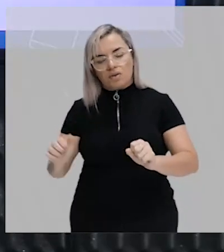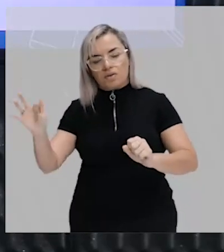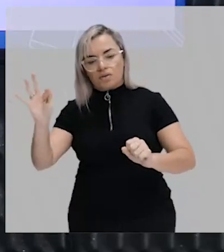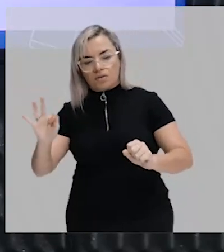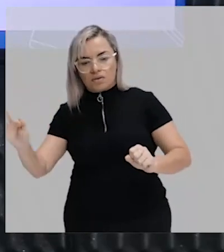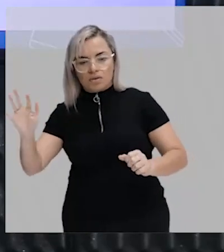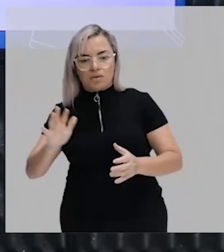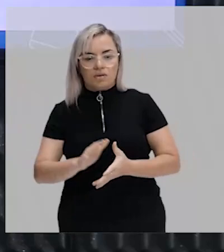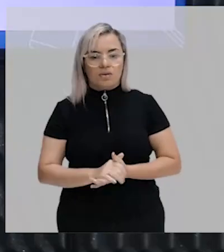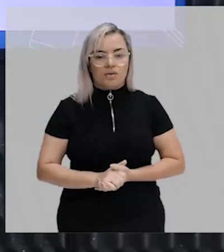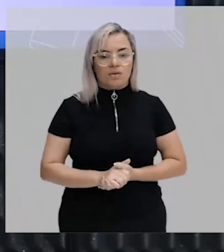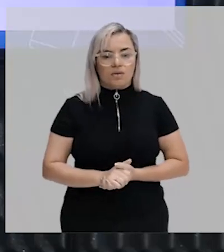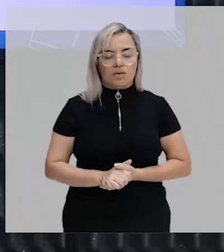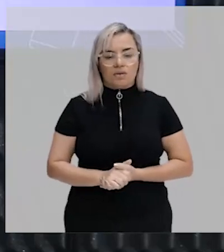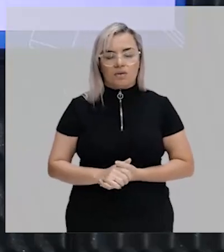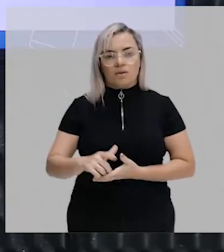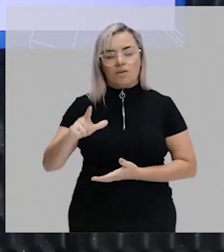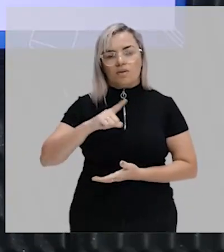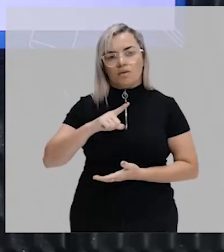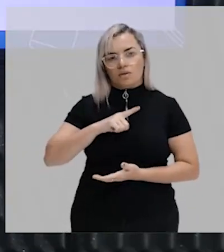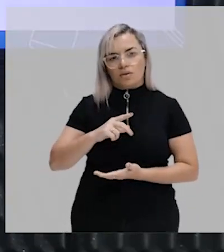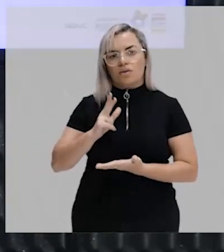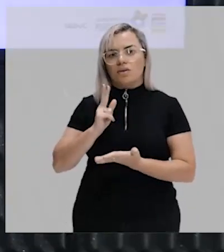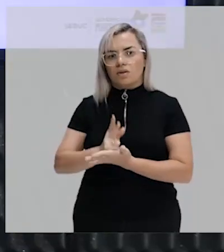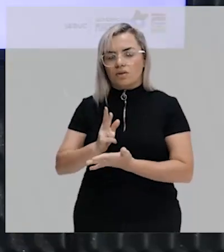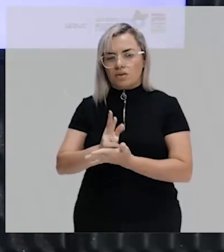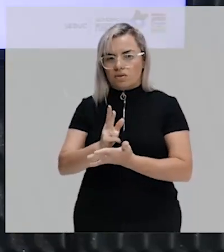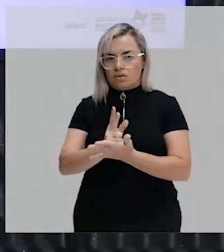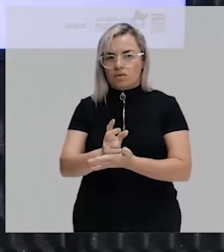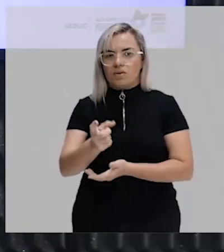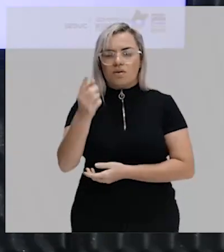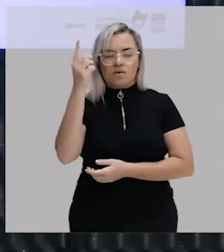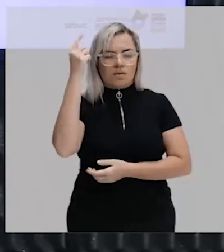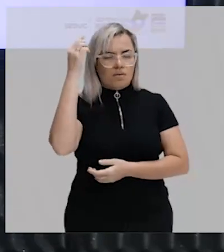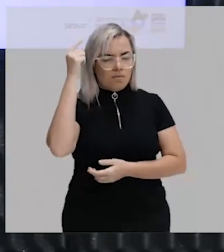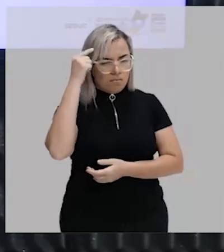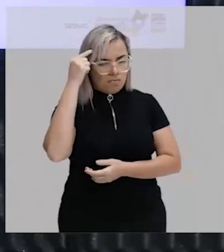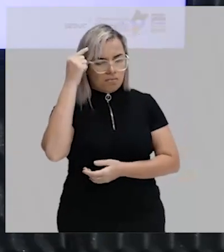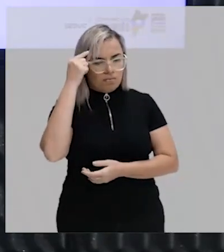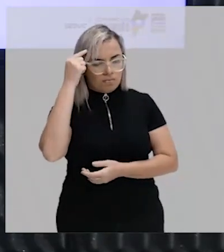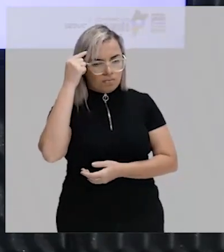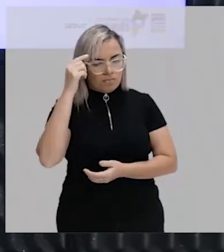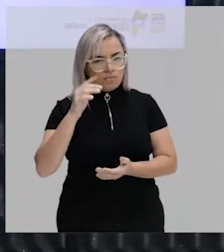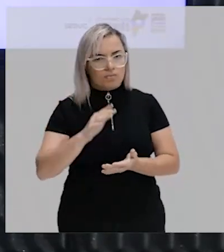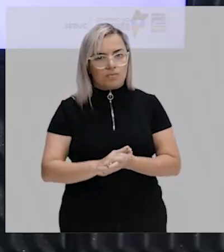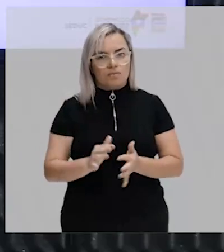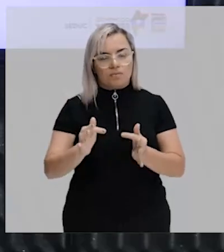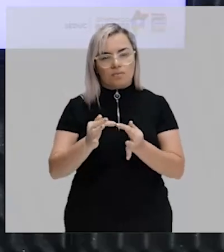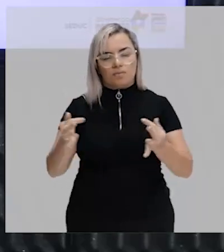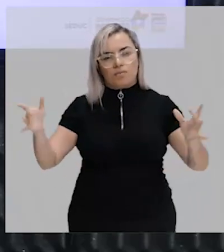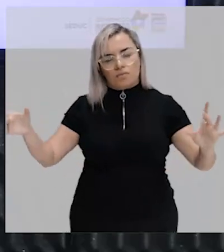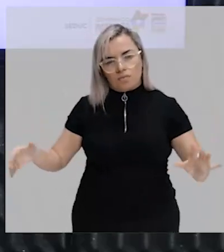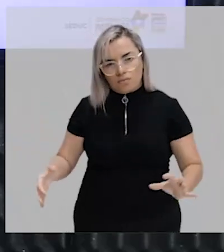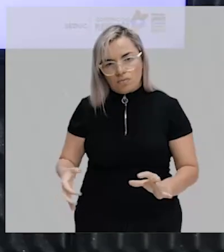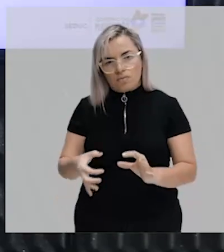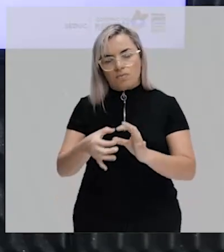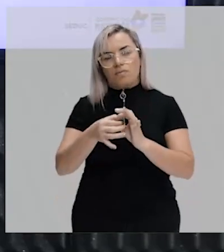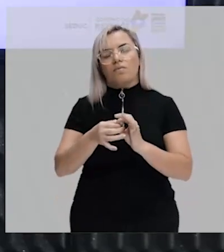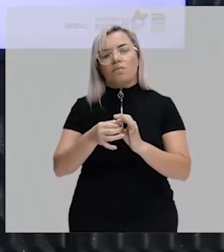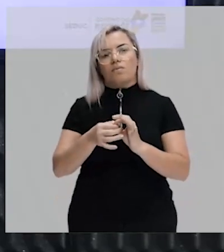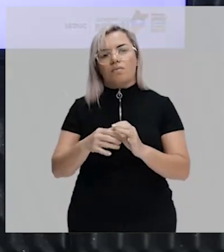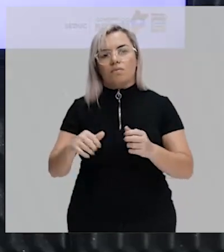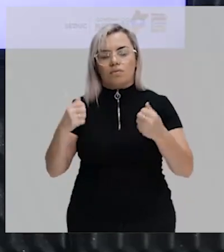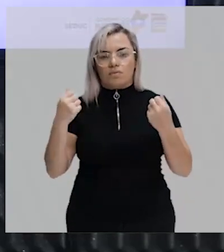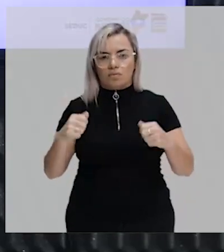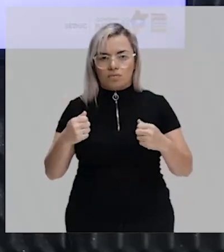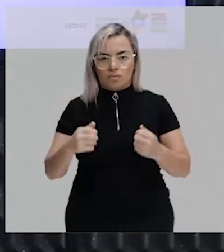vocês tenham sempre em mente de vocês que as conjunções, elas precisam ser